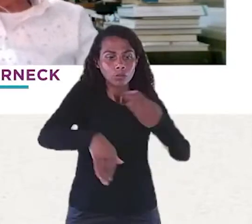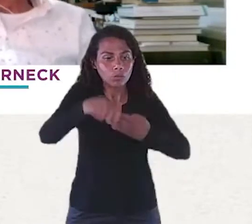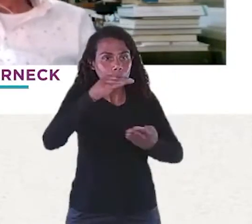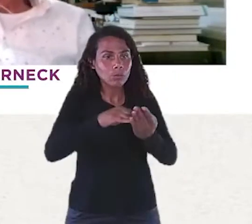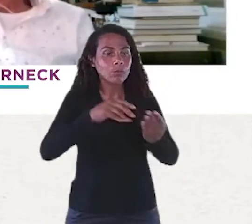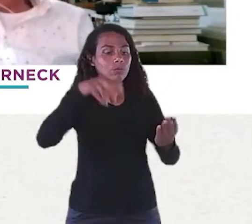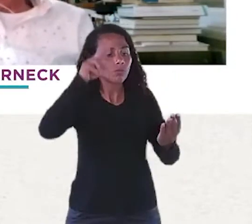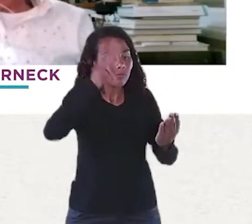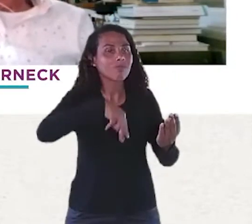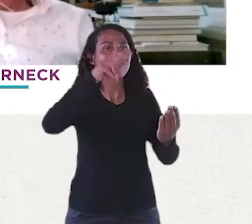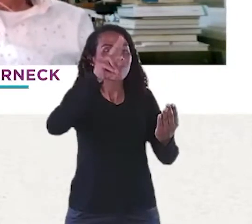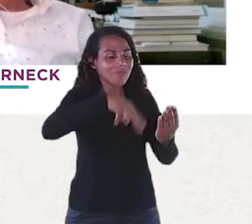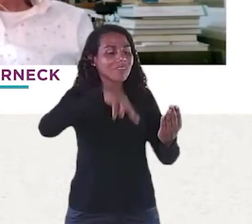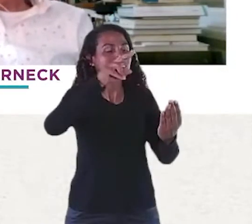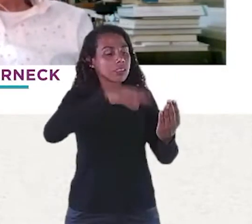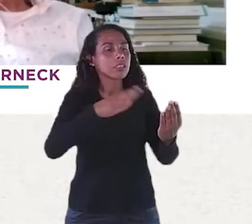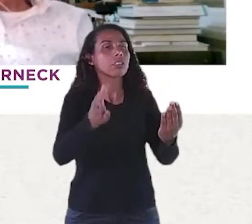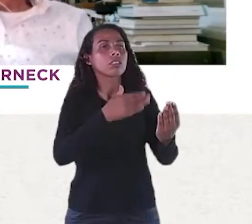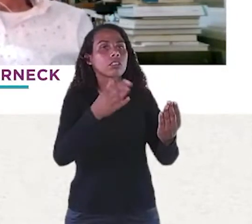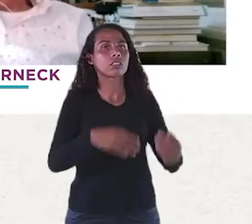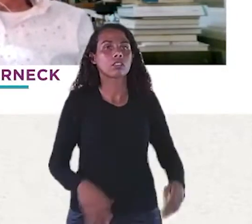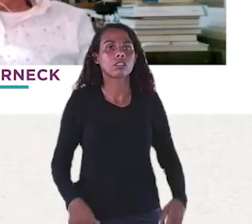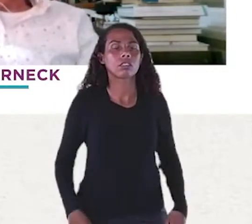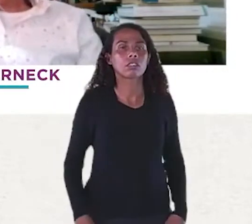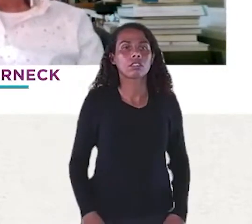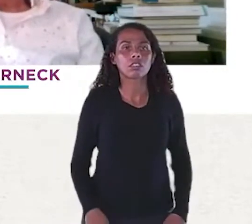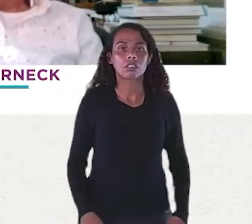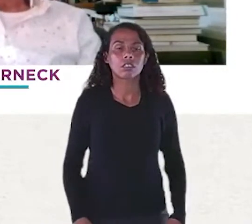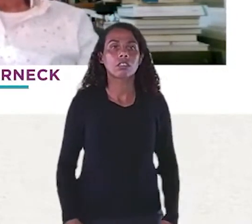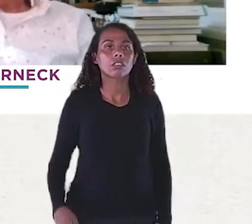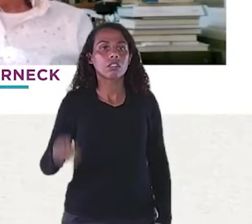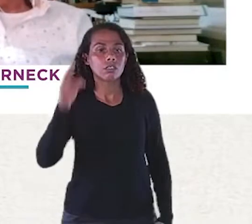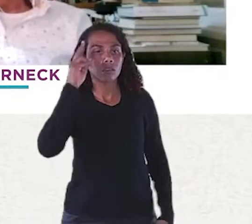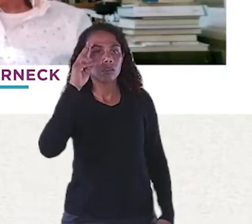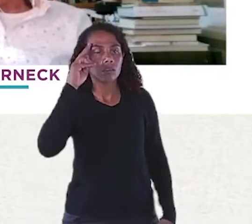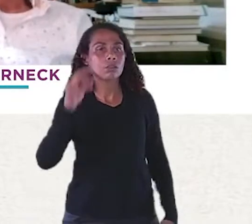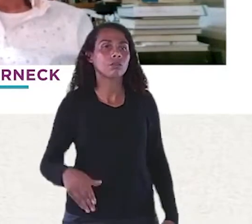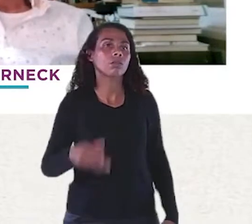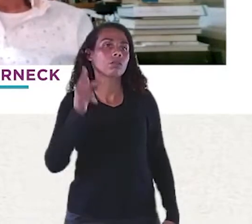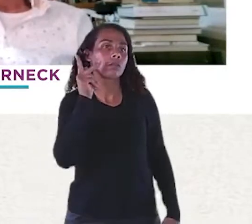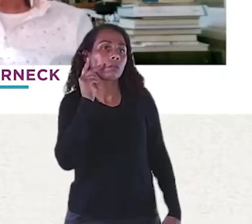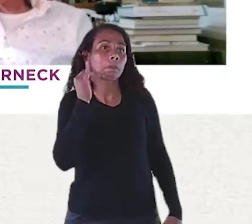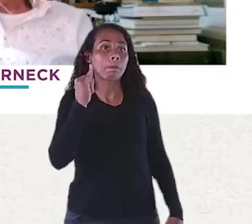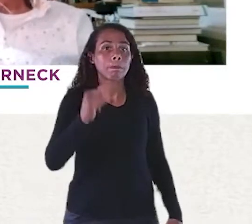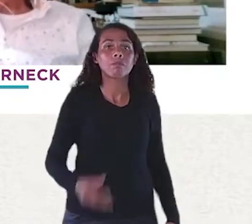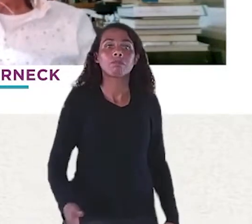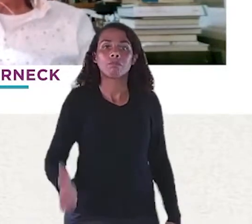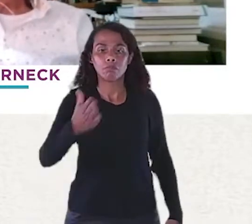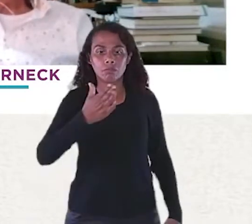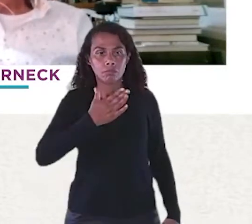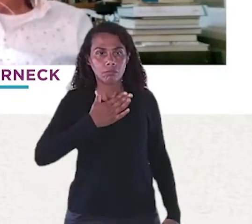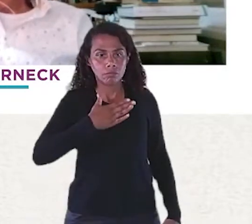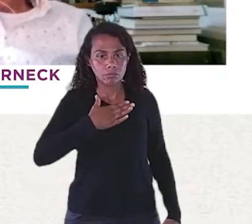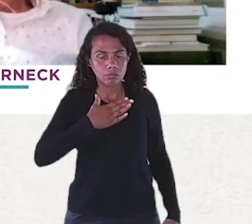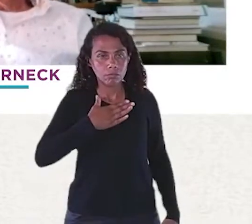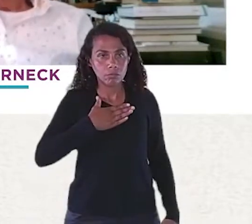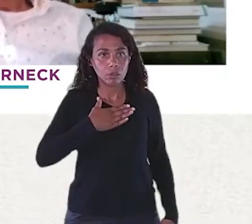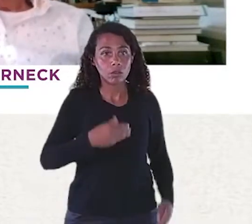meu pai, não tinha, assim, ele comprava pra gente, ele comprou Dostoiévski, ele comprou Machado de